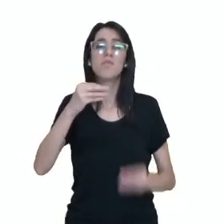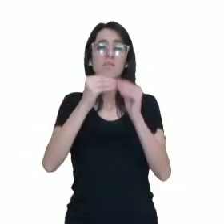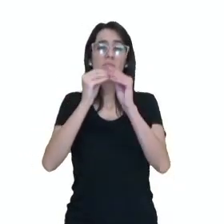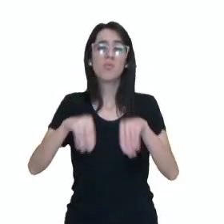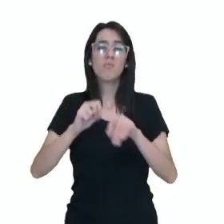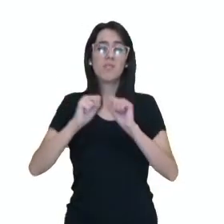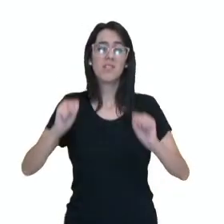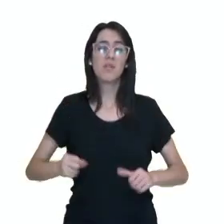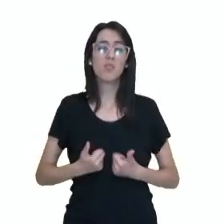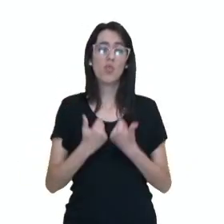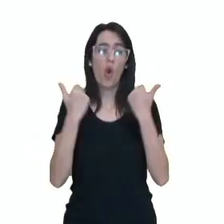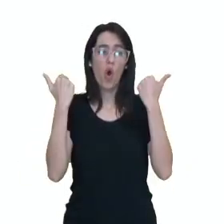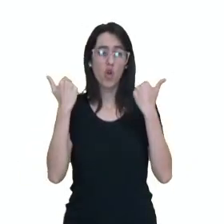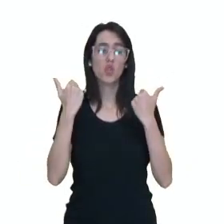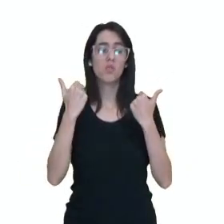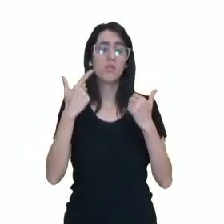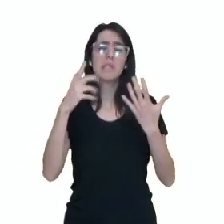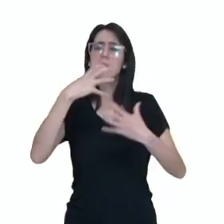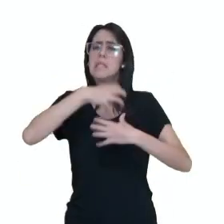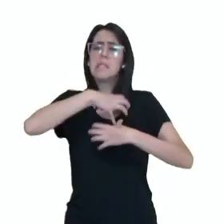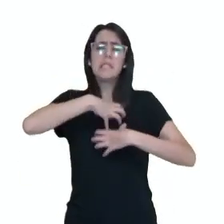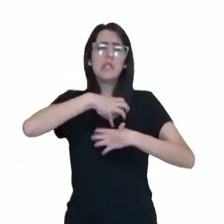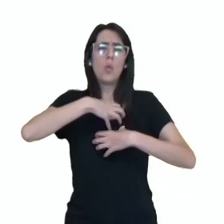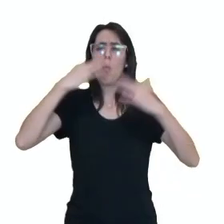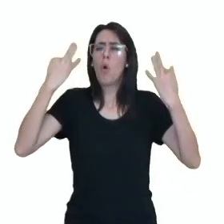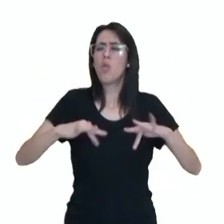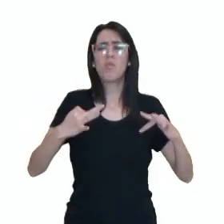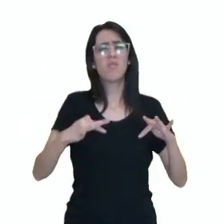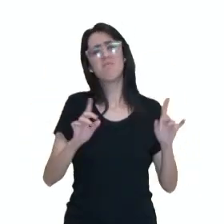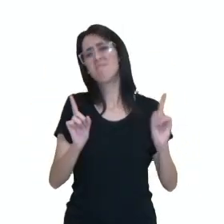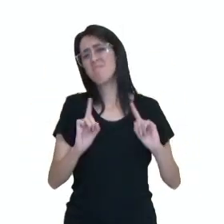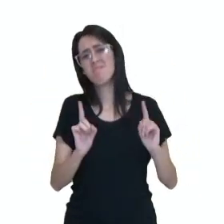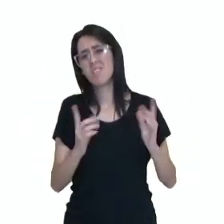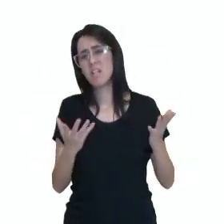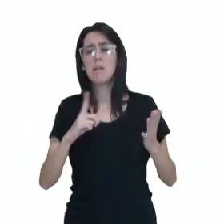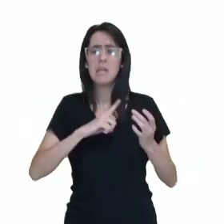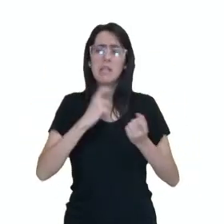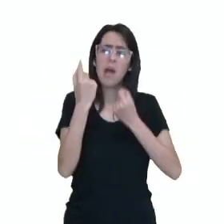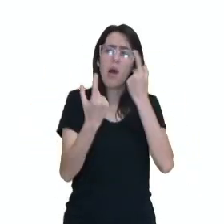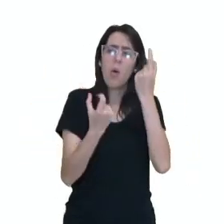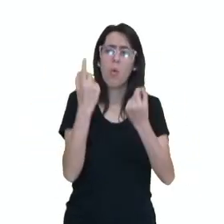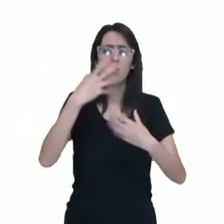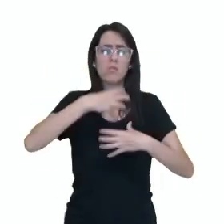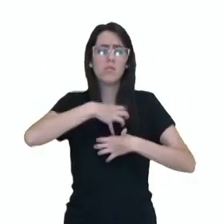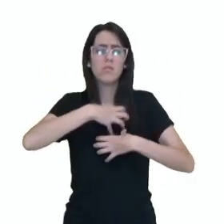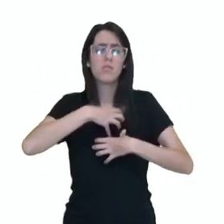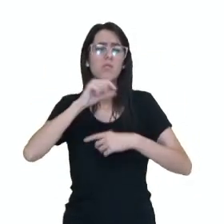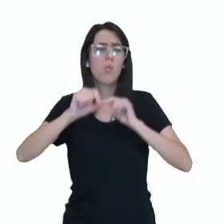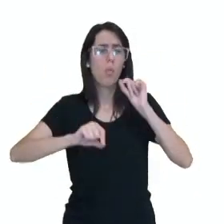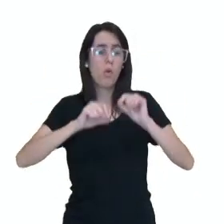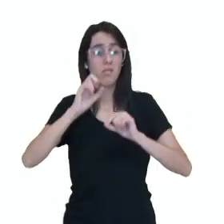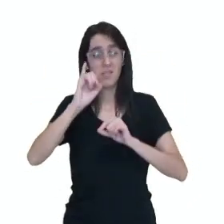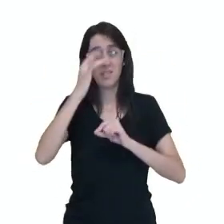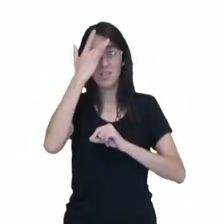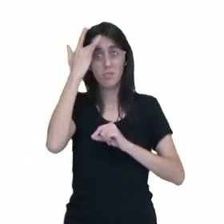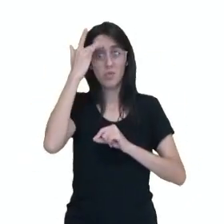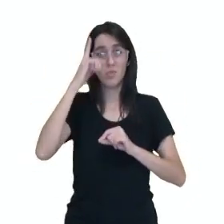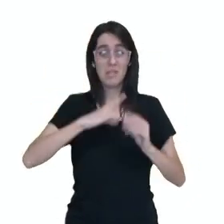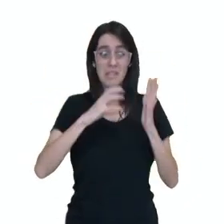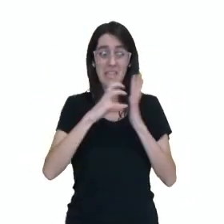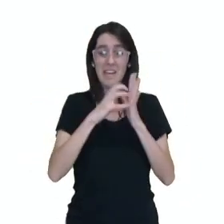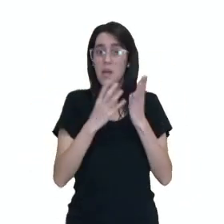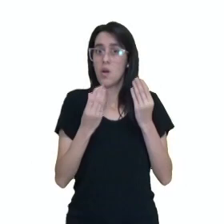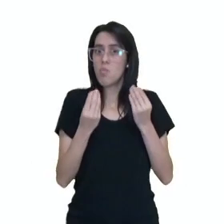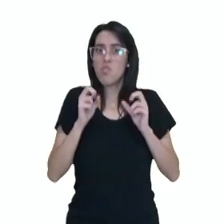uma que, inclusive, não dá sintomas muito específicos, tá? Entre os sintomas, quando a pessoa está com uma carga viral grande